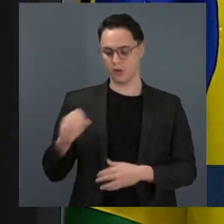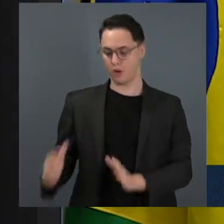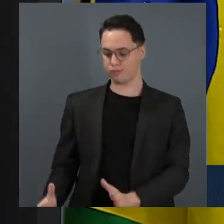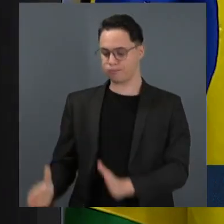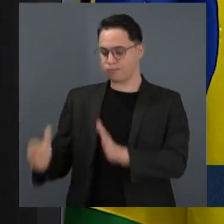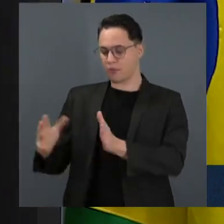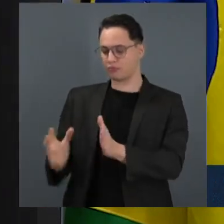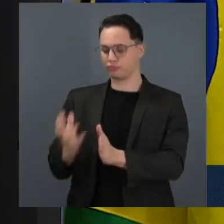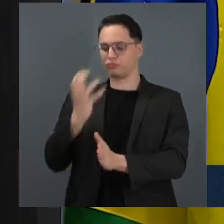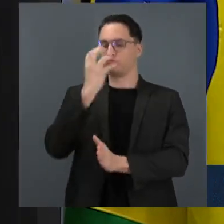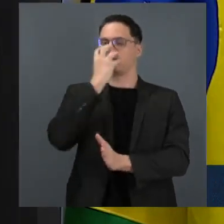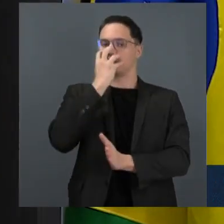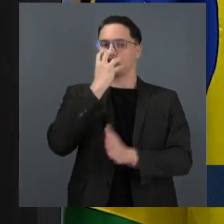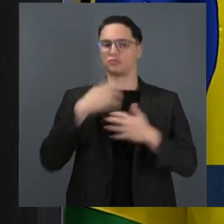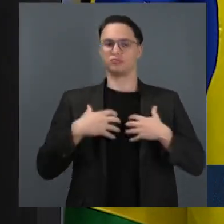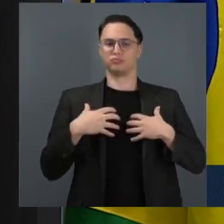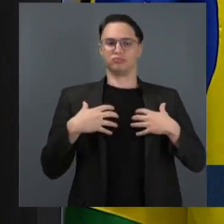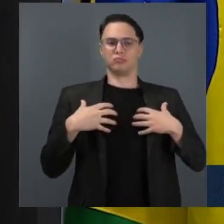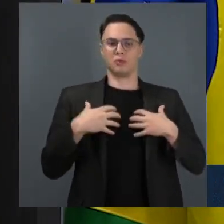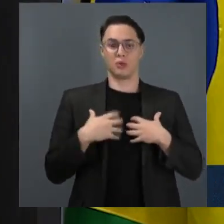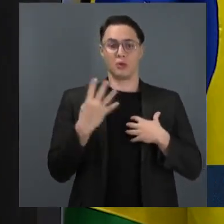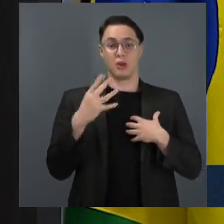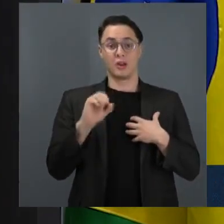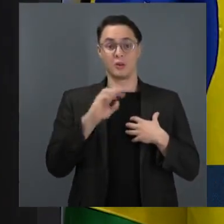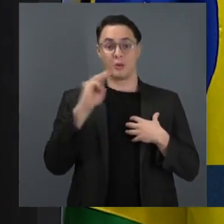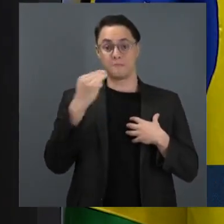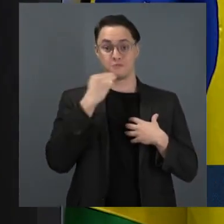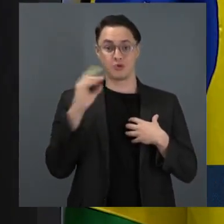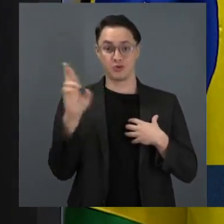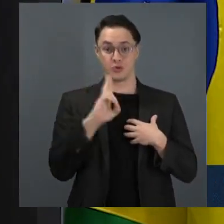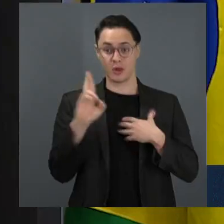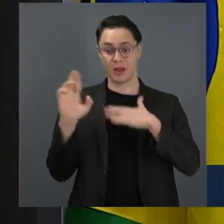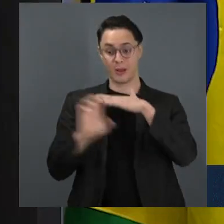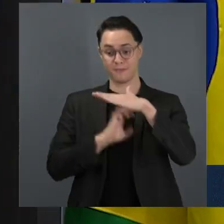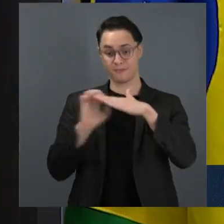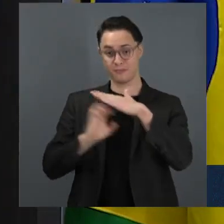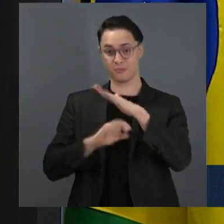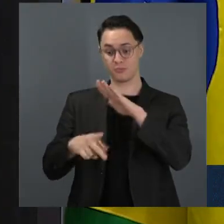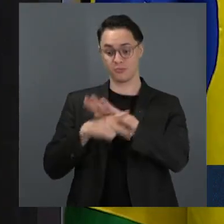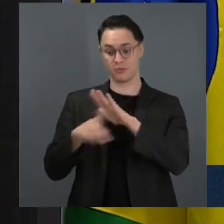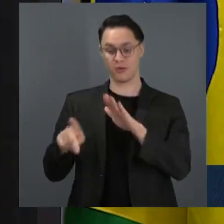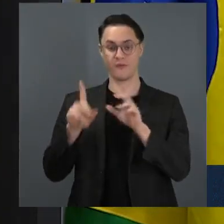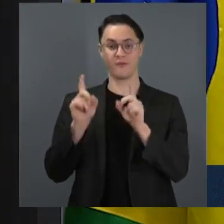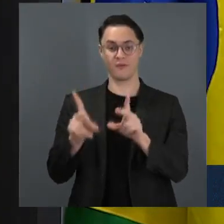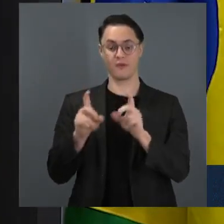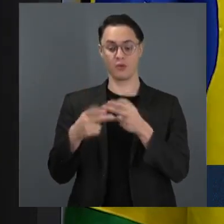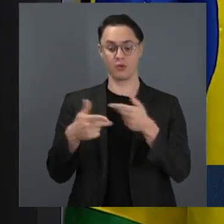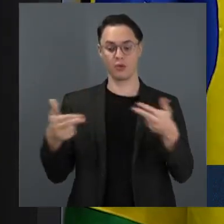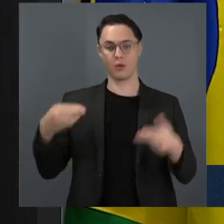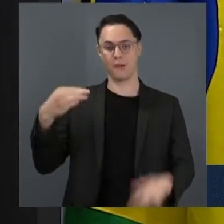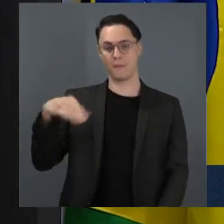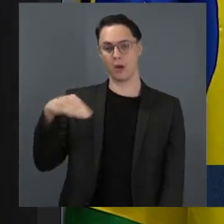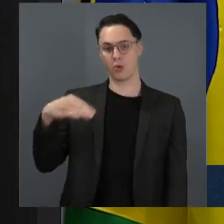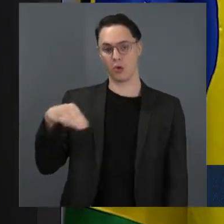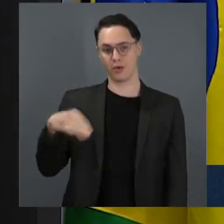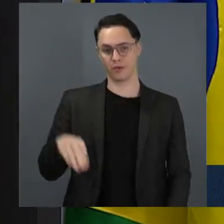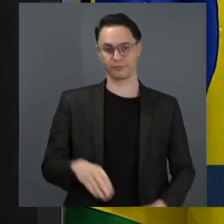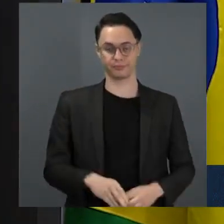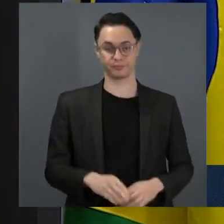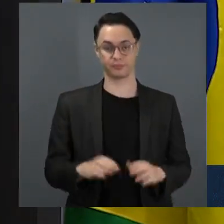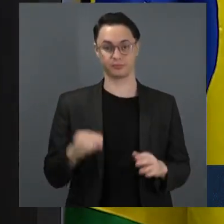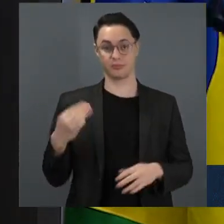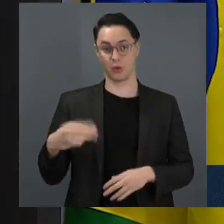por 48 milhões de reais de uma empresa especializada em comercializar produtos à base da droga da maconha.